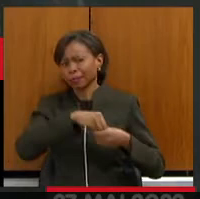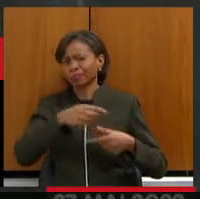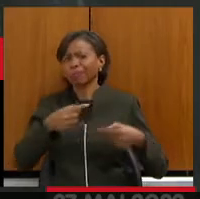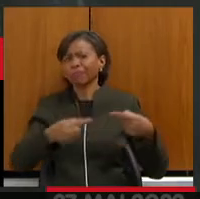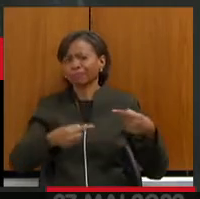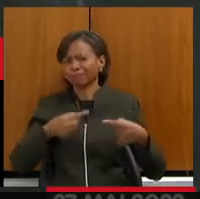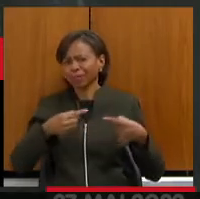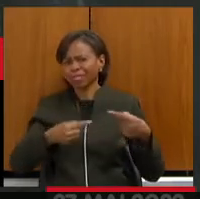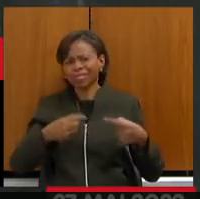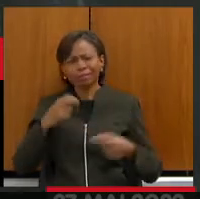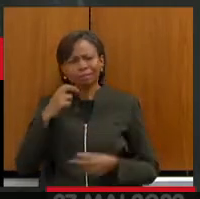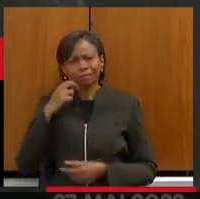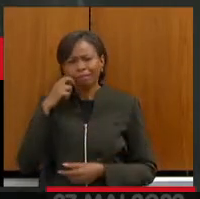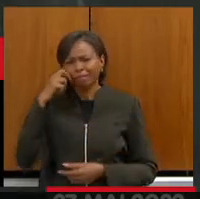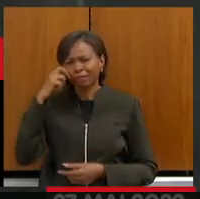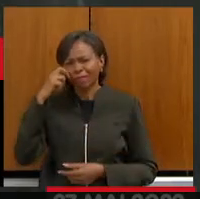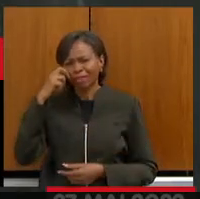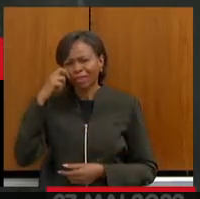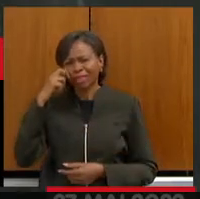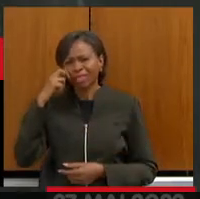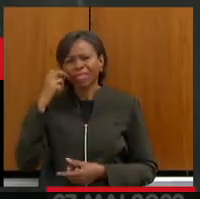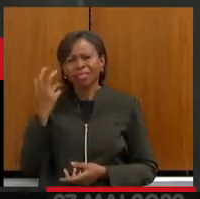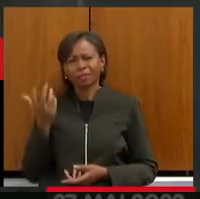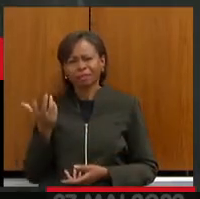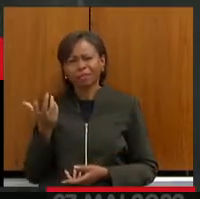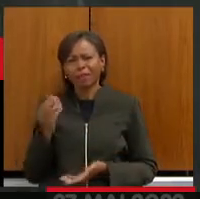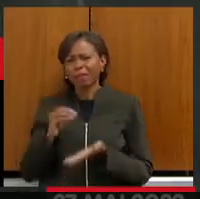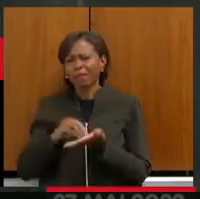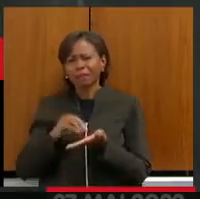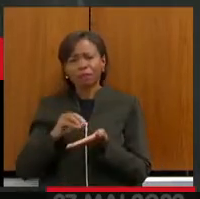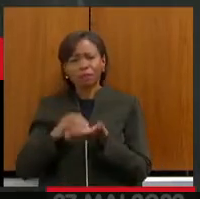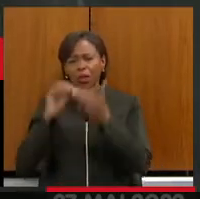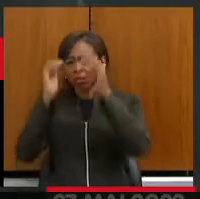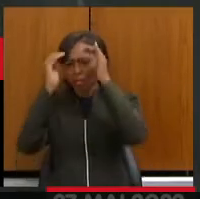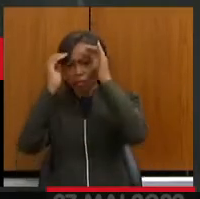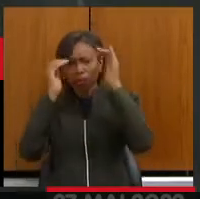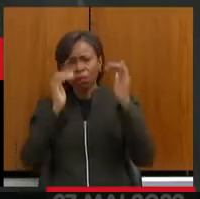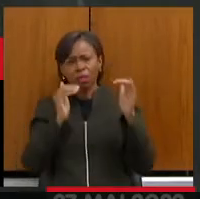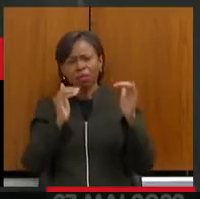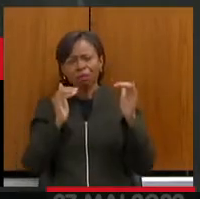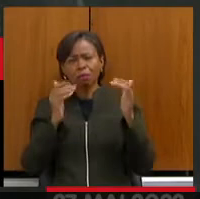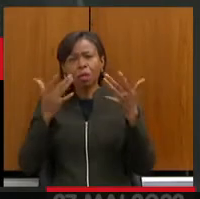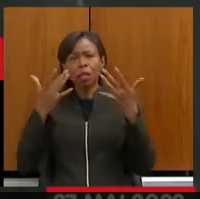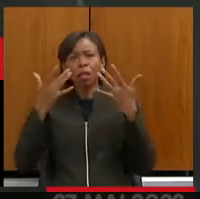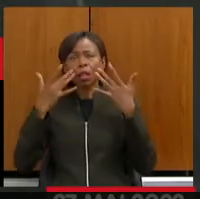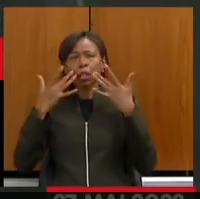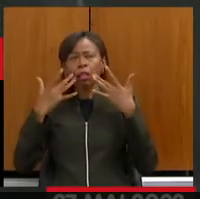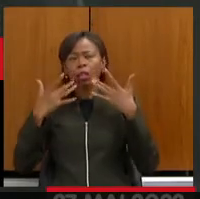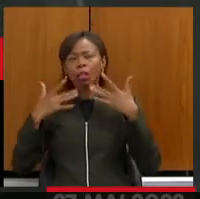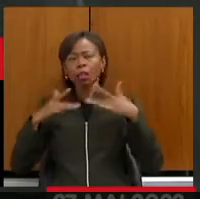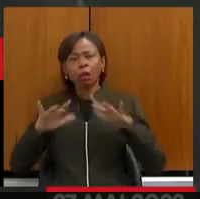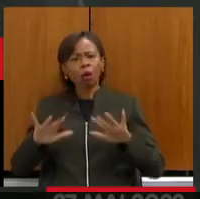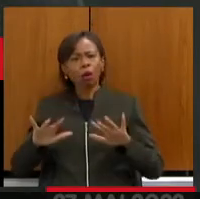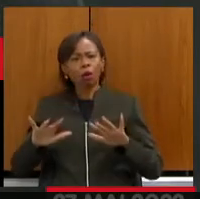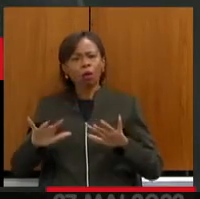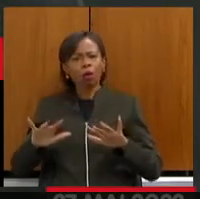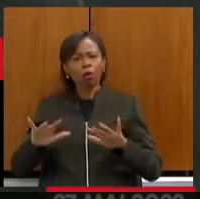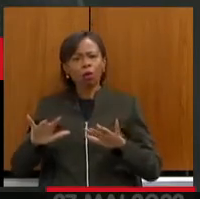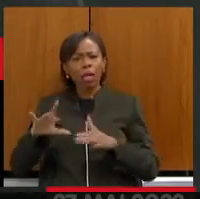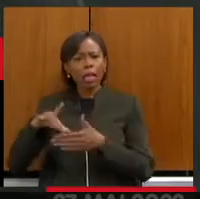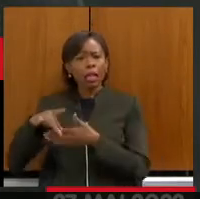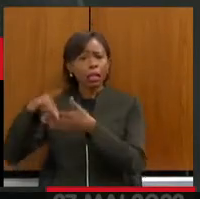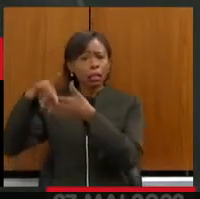é a ideia de não nos respeitar é colocada com naturalidade de líderes e chefes